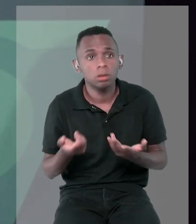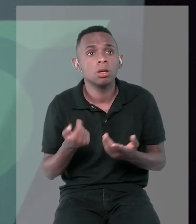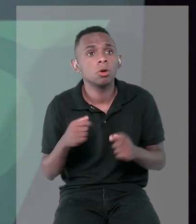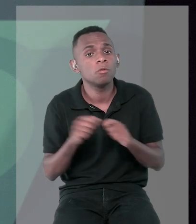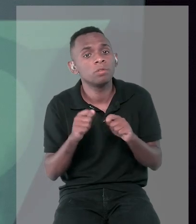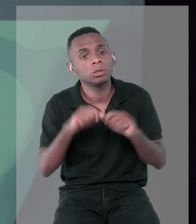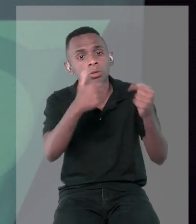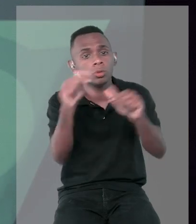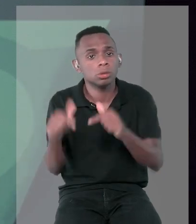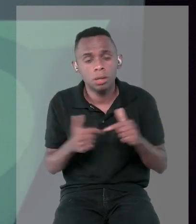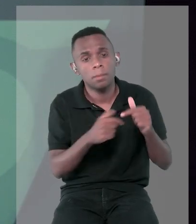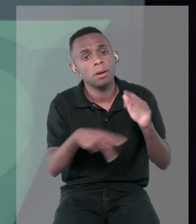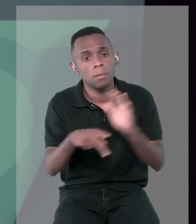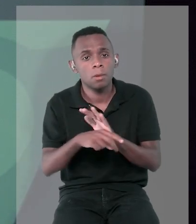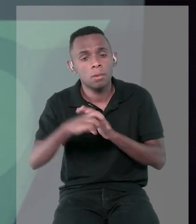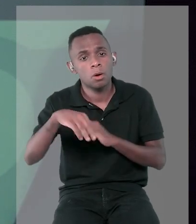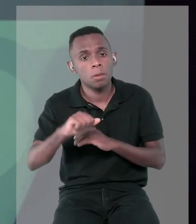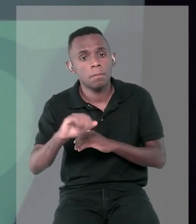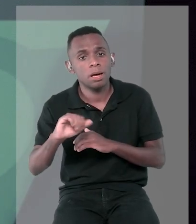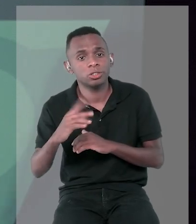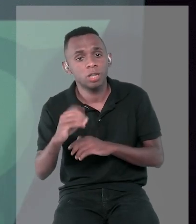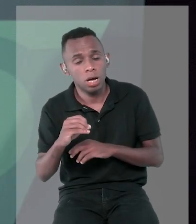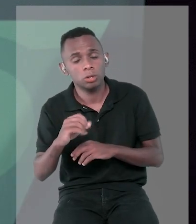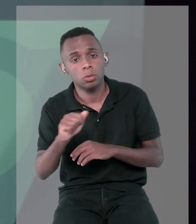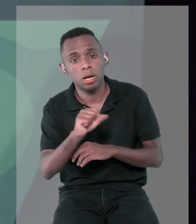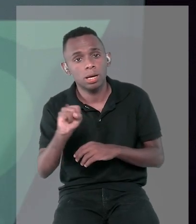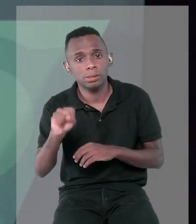estava fazendo um trabalho sobre Machado de Assis. Daí